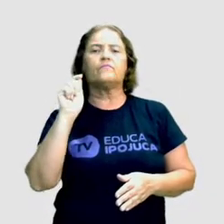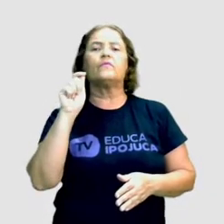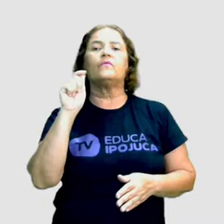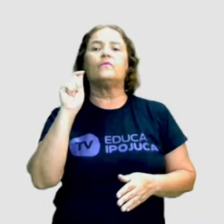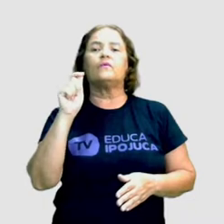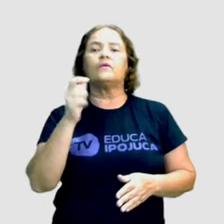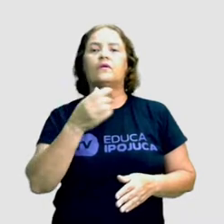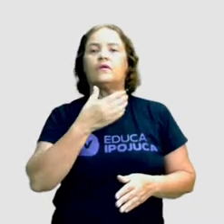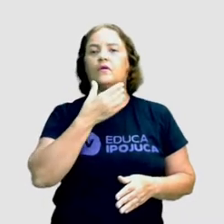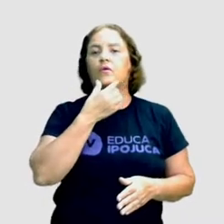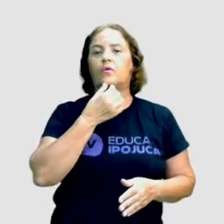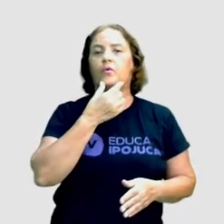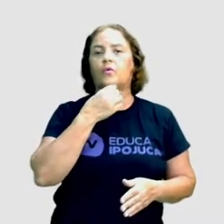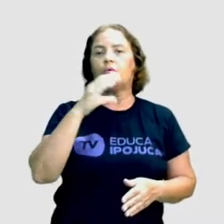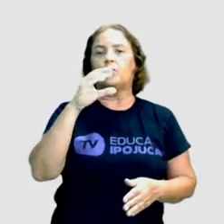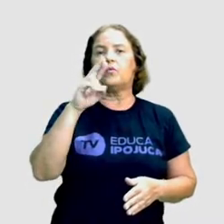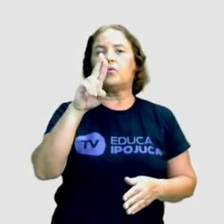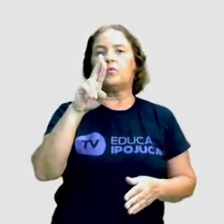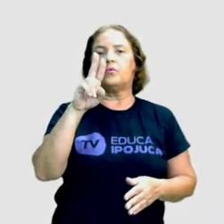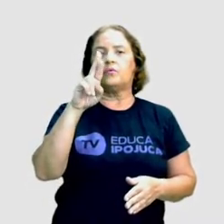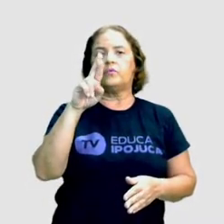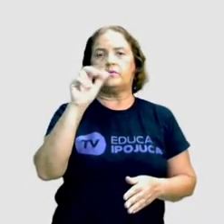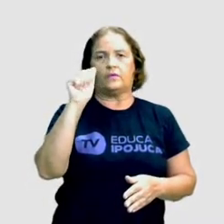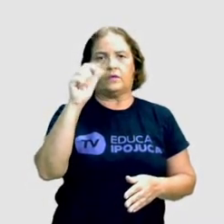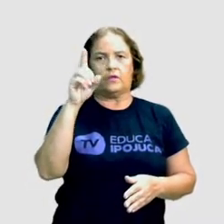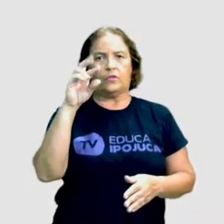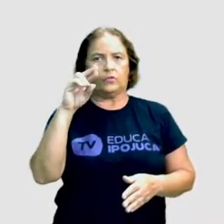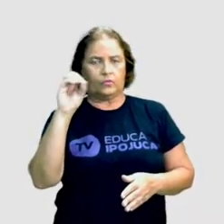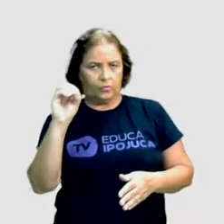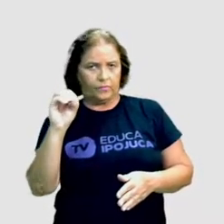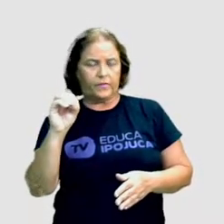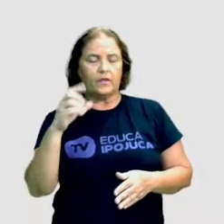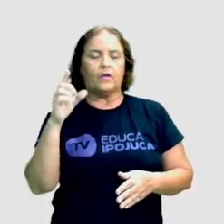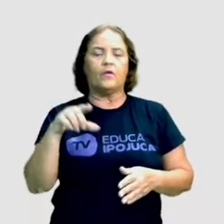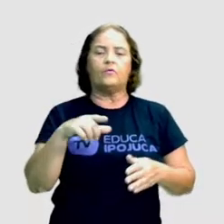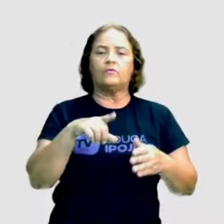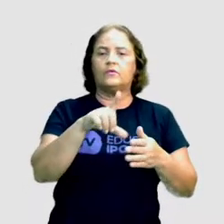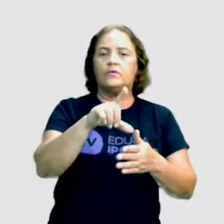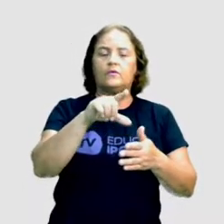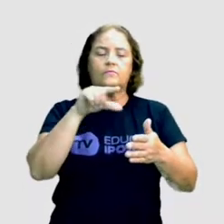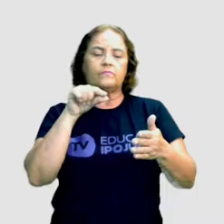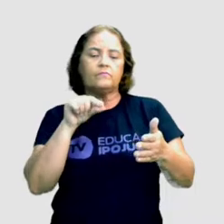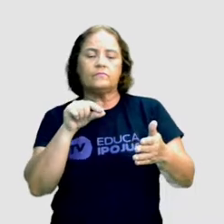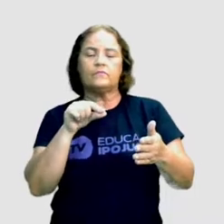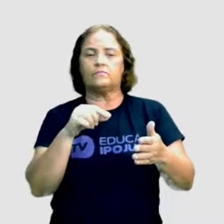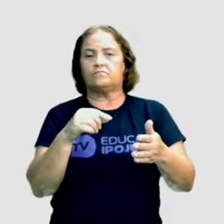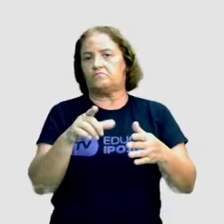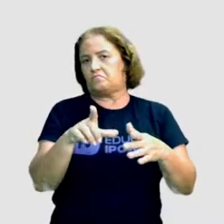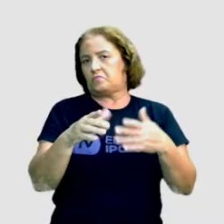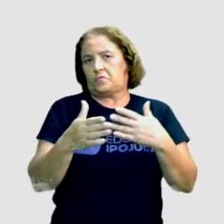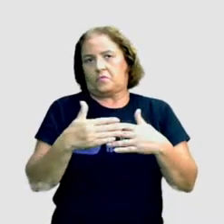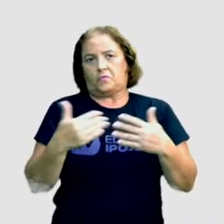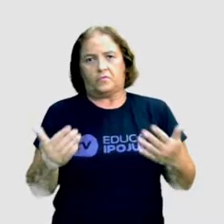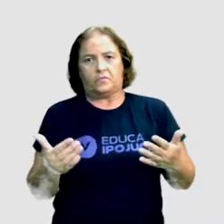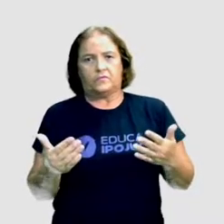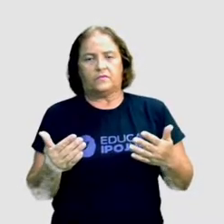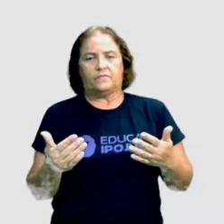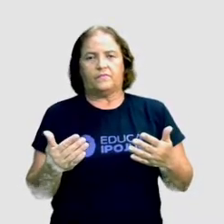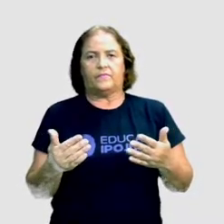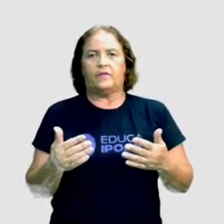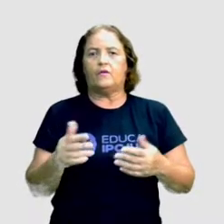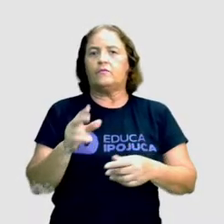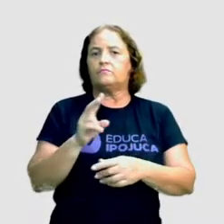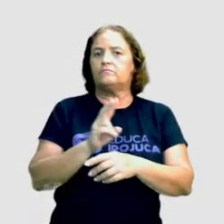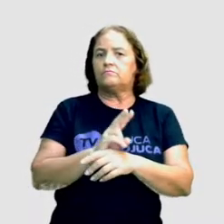O curador é aquele que cuida de algo, um guardião, curador de arte, por exemplo, não é? Ele não é